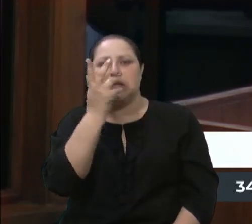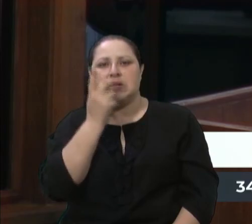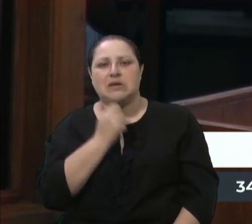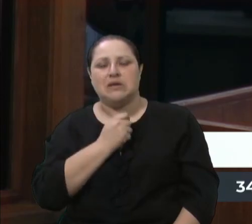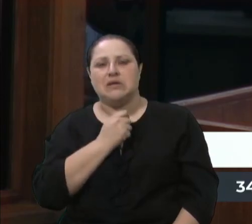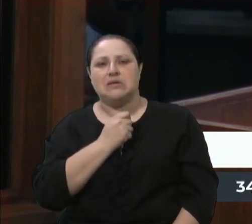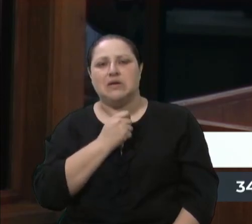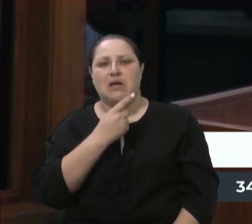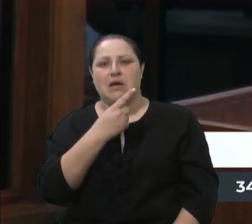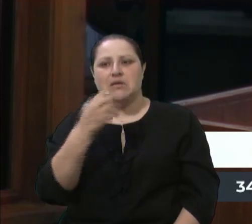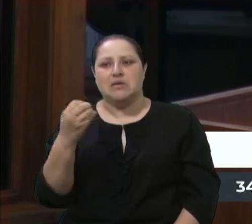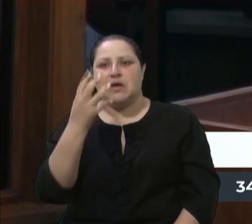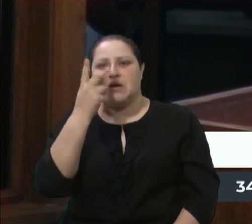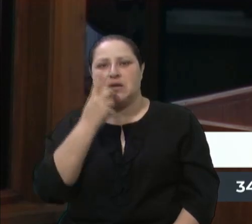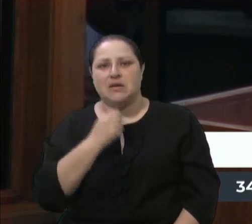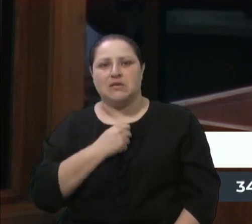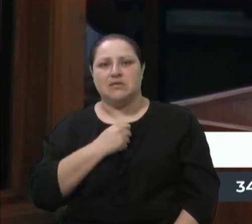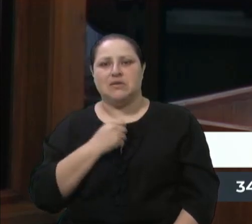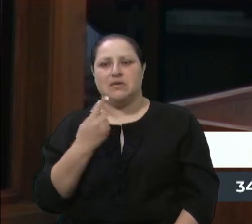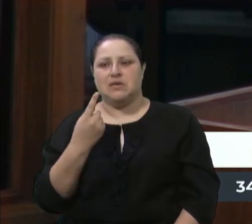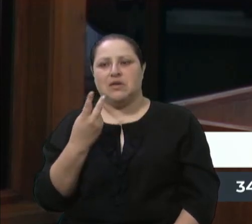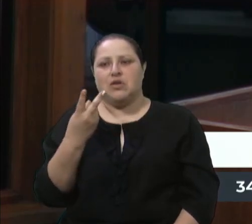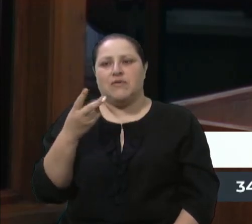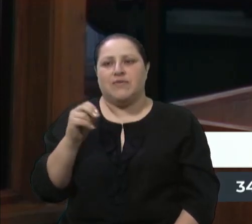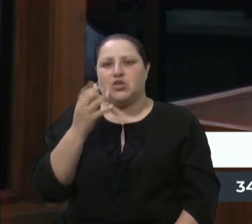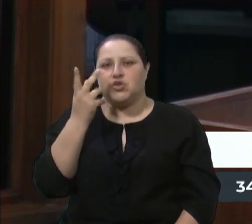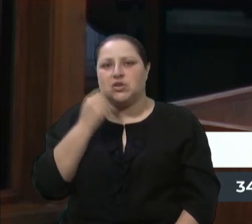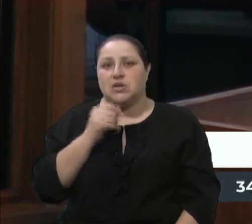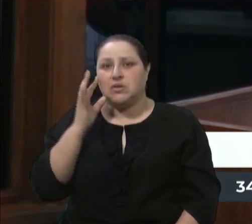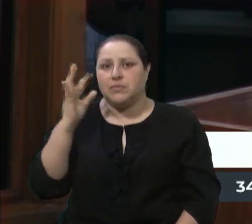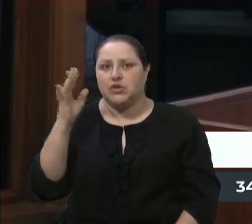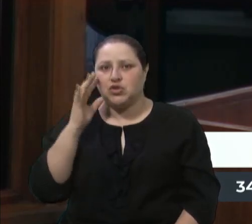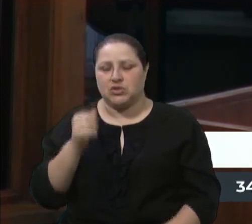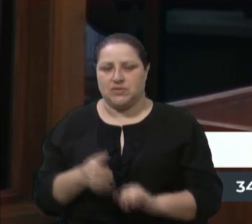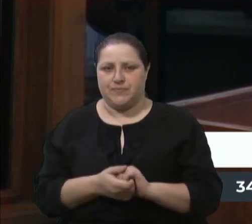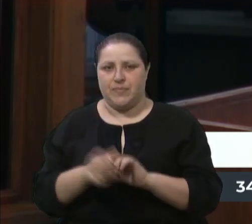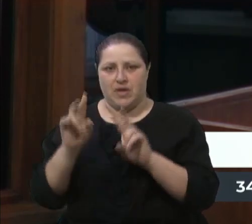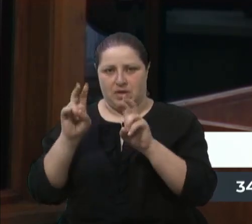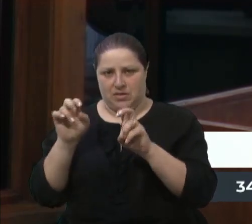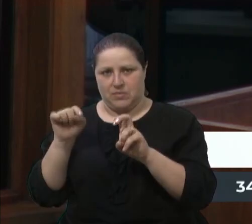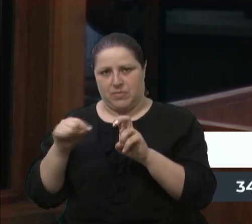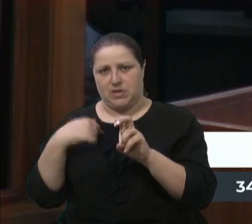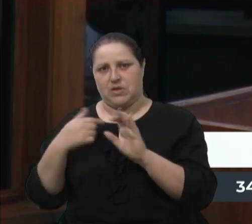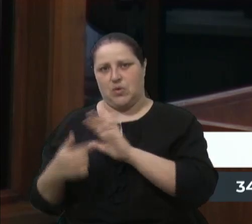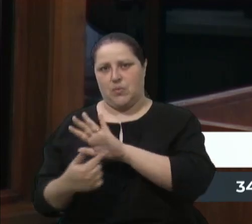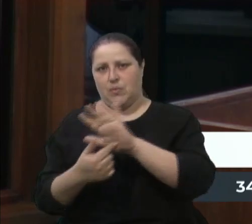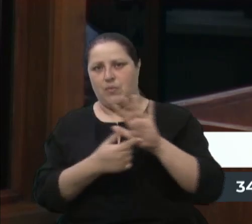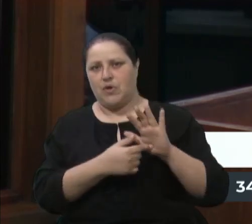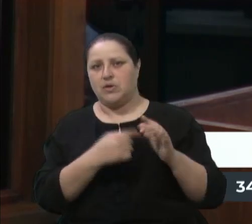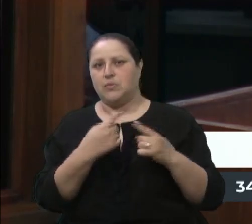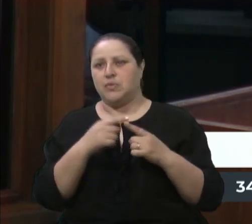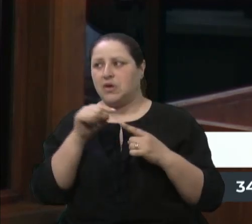crianças. Então, eu trago esse tema porque ele precisa